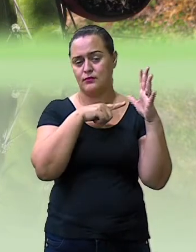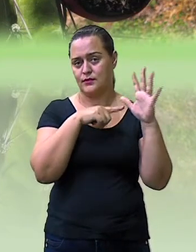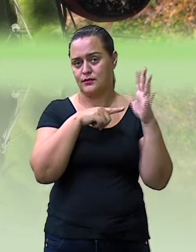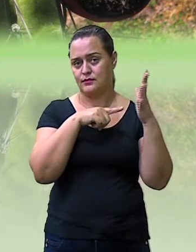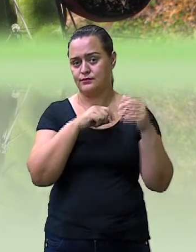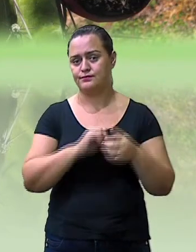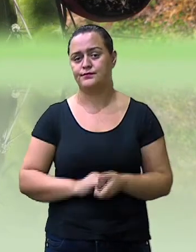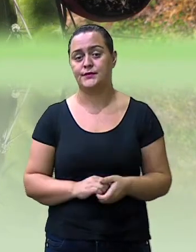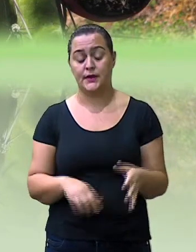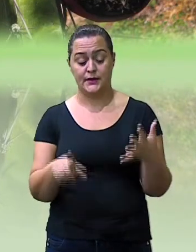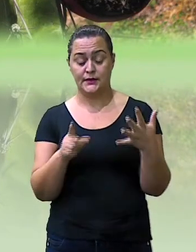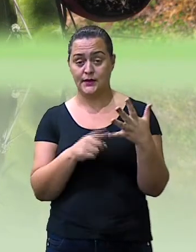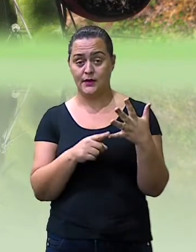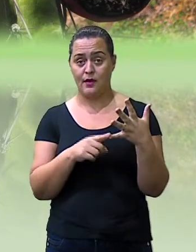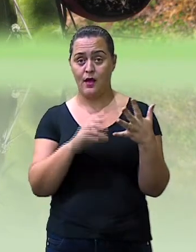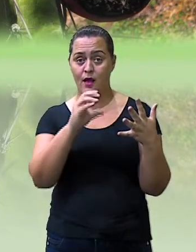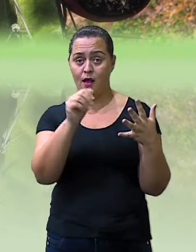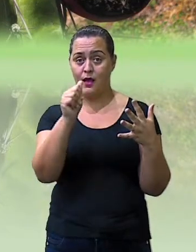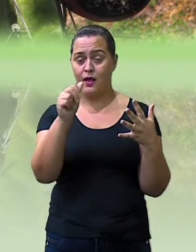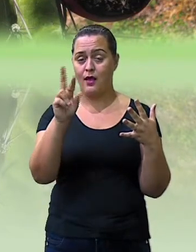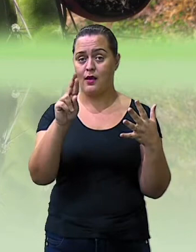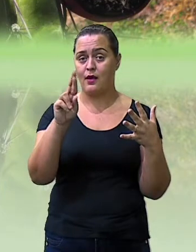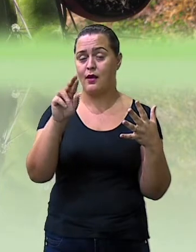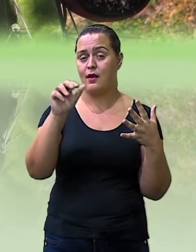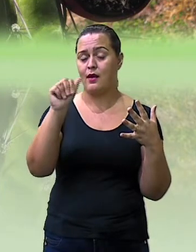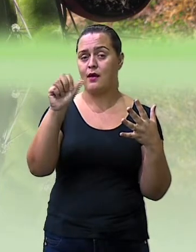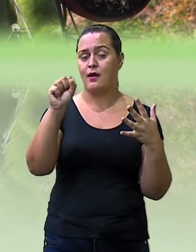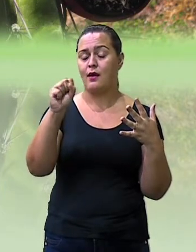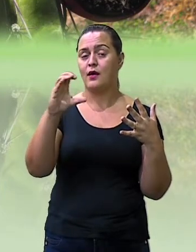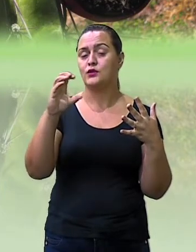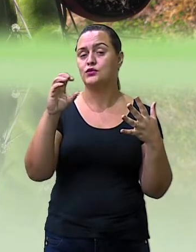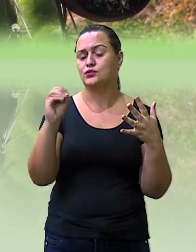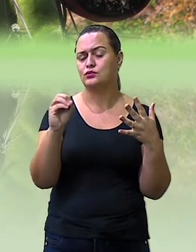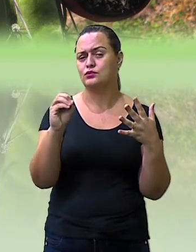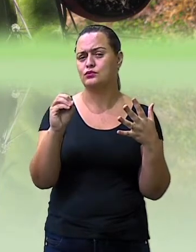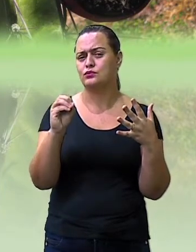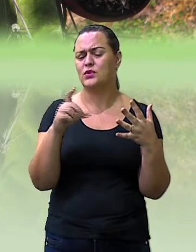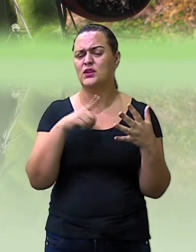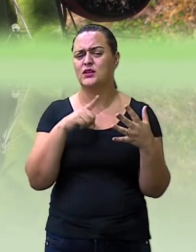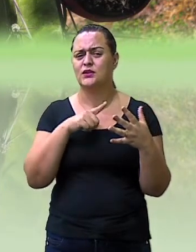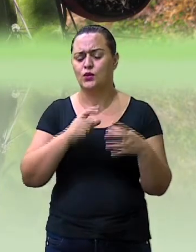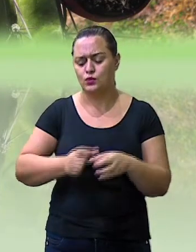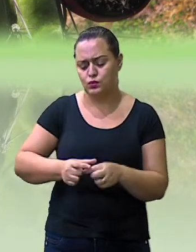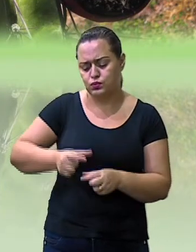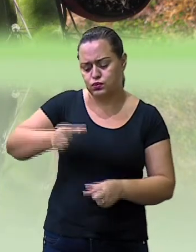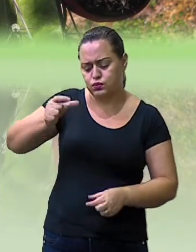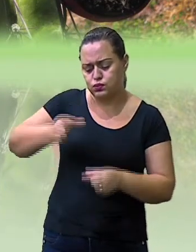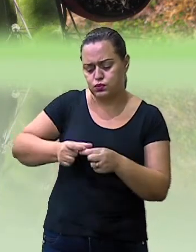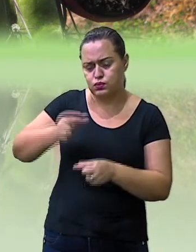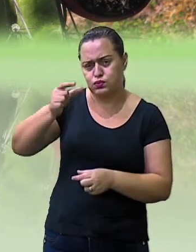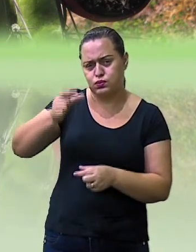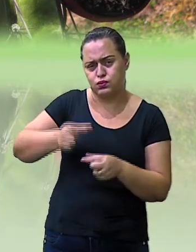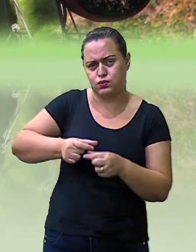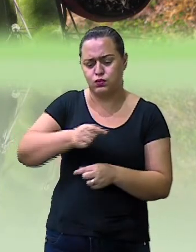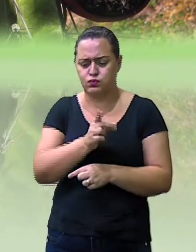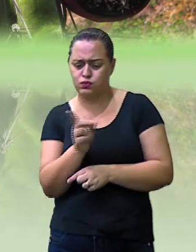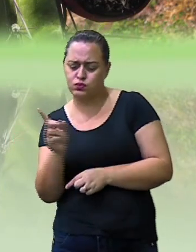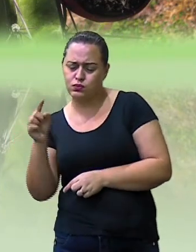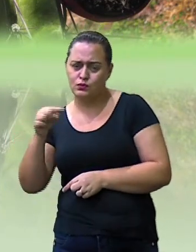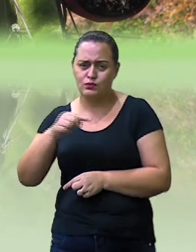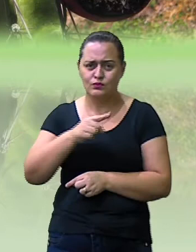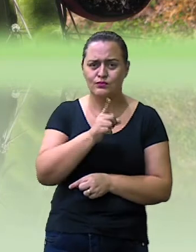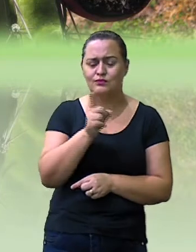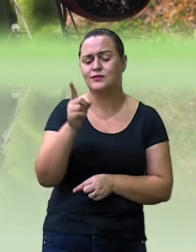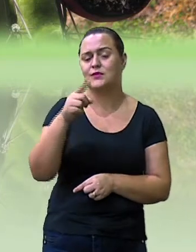carrasco, composto por arbustos de caules finos e tortuosos. Essa fitofisionomia